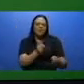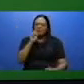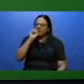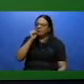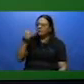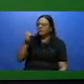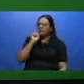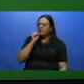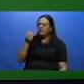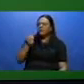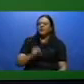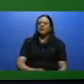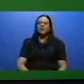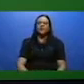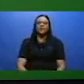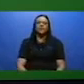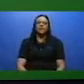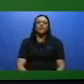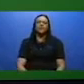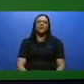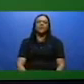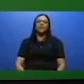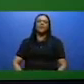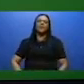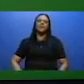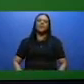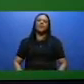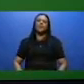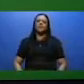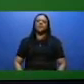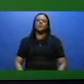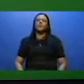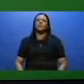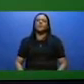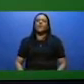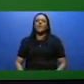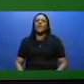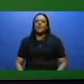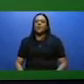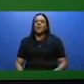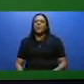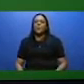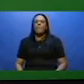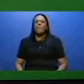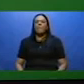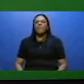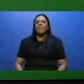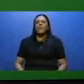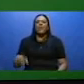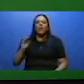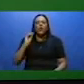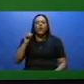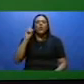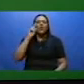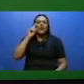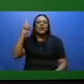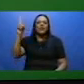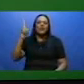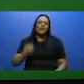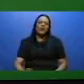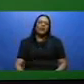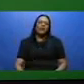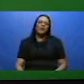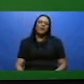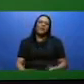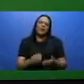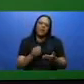tá? Daí você põe lá as informações sobre a entrevista, põe a data para você mostrar para sua professora,